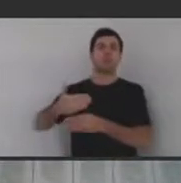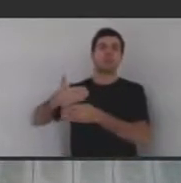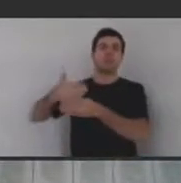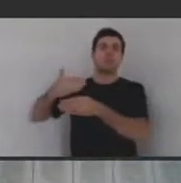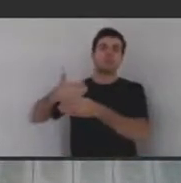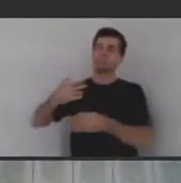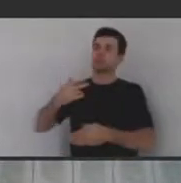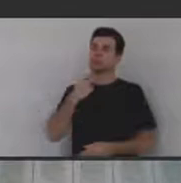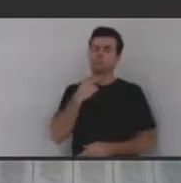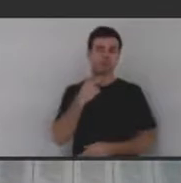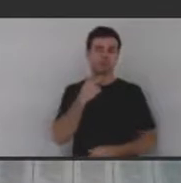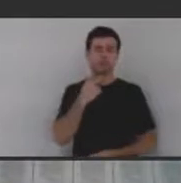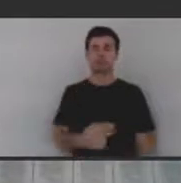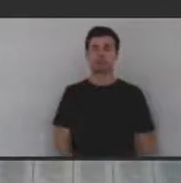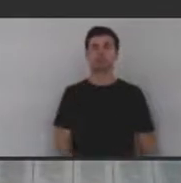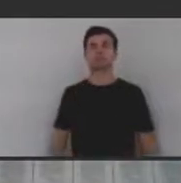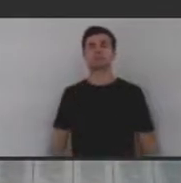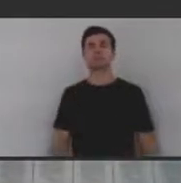danos.